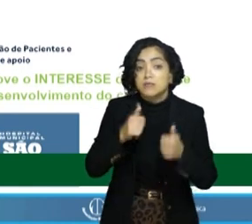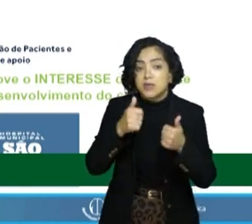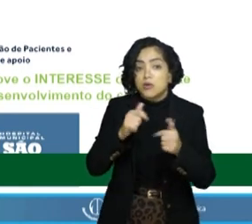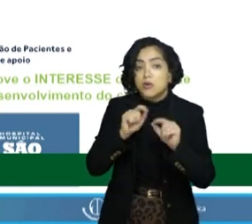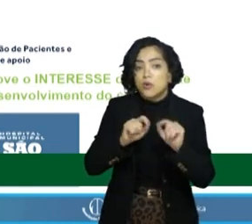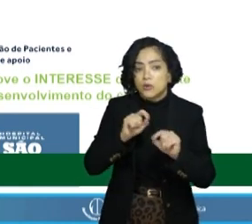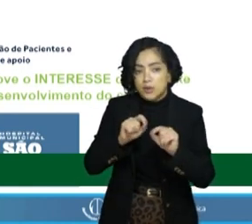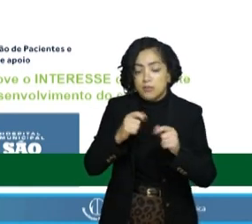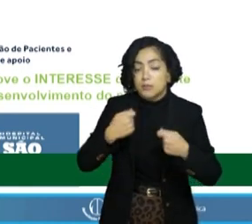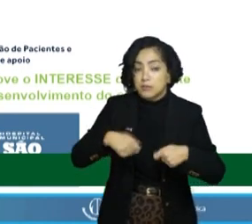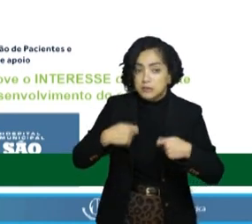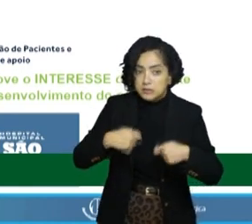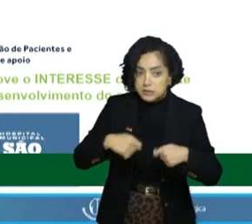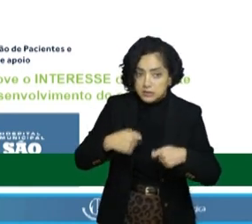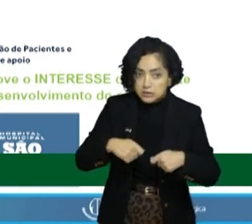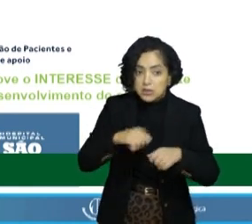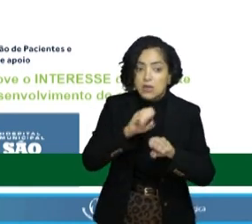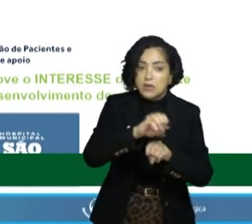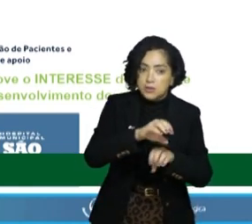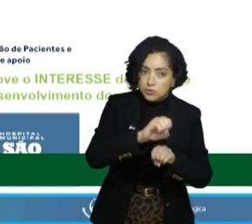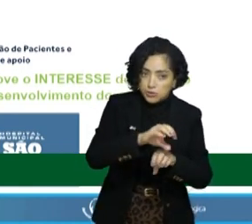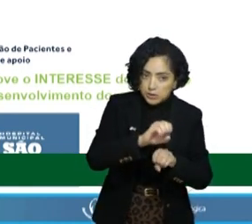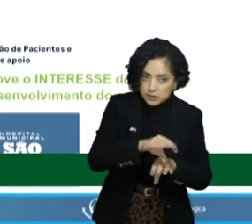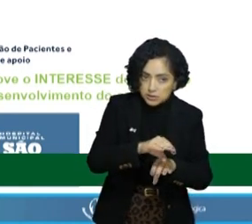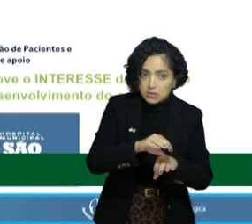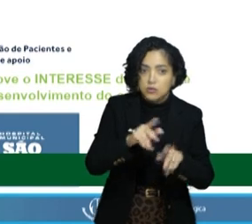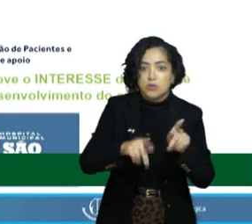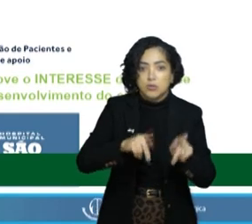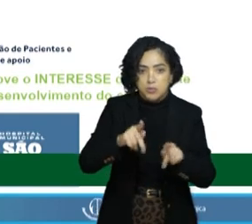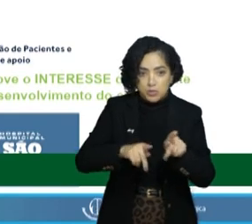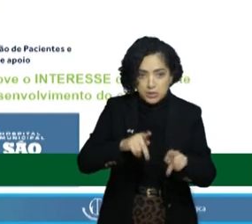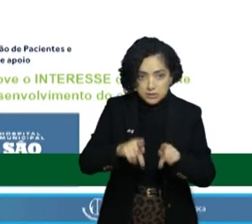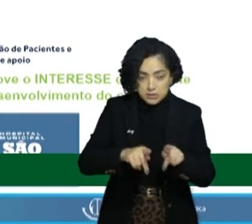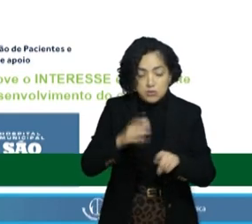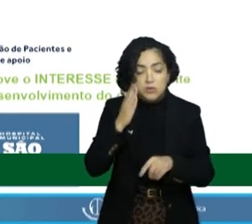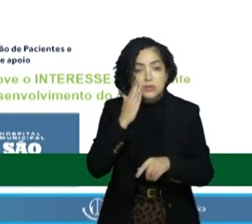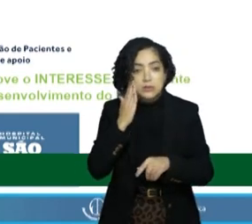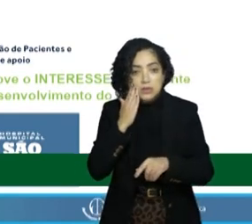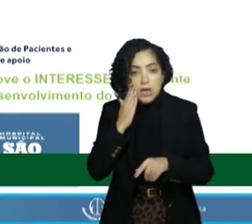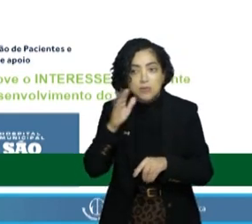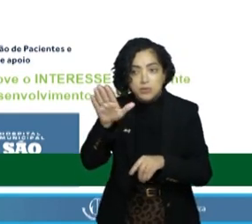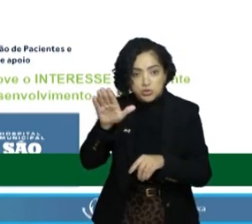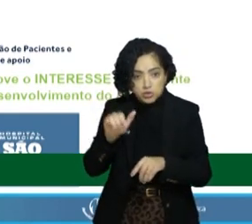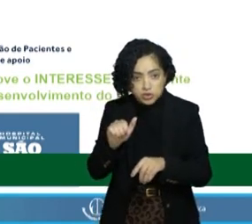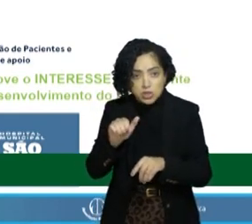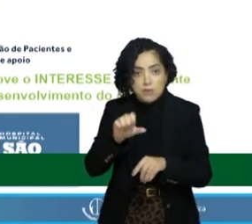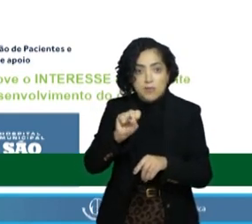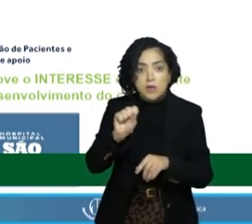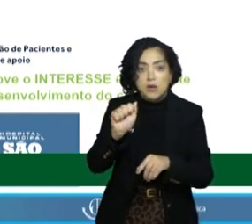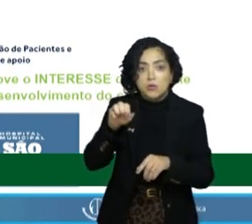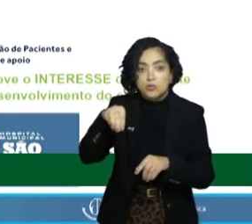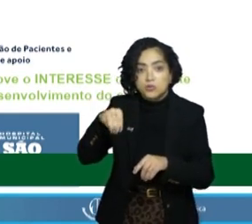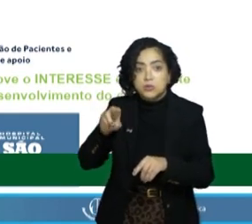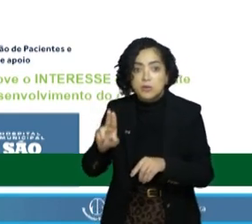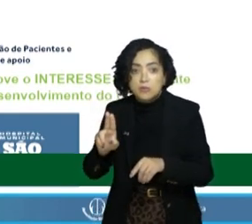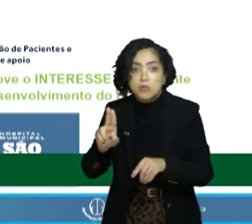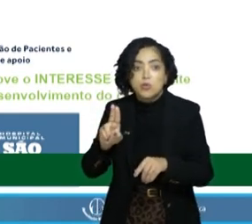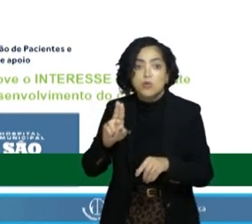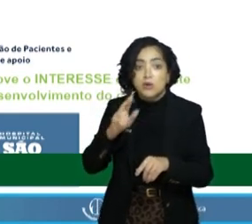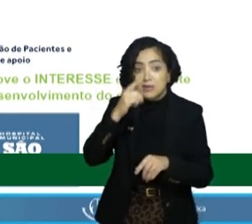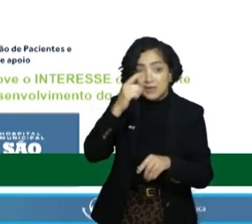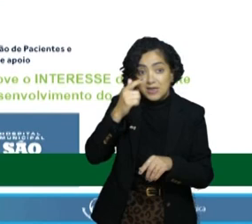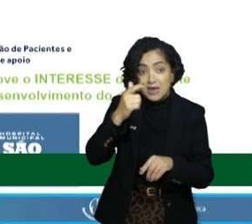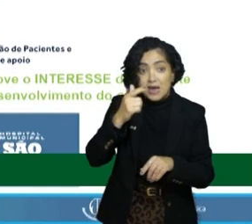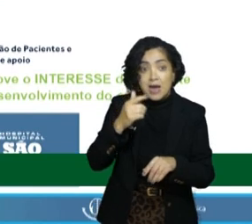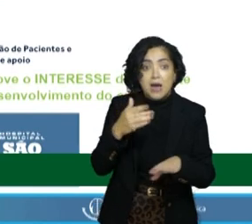a gente precisa melhorar educação da população, porque a população saiba que tem que chamar o SAMU e que o paciente não deve nunca ir para